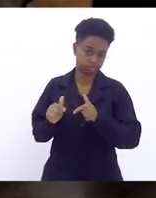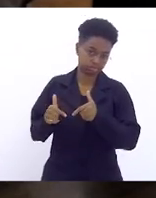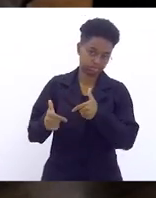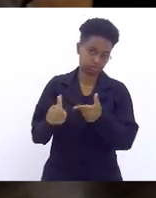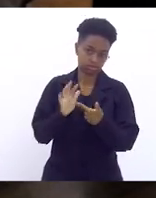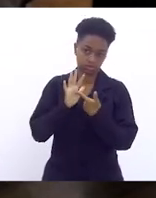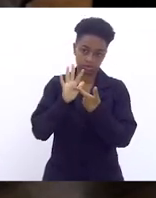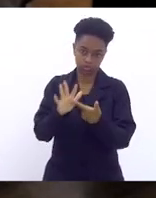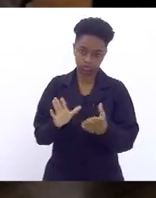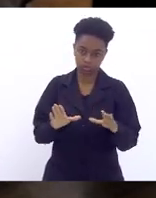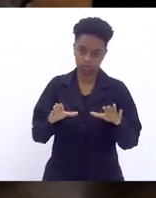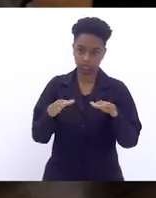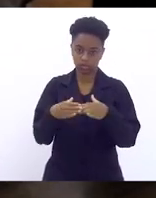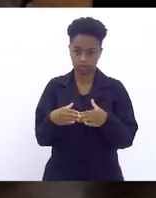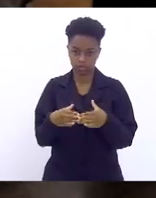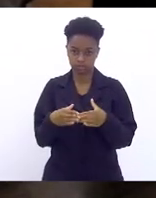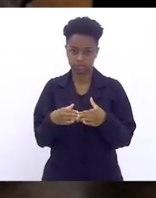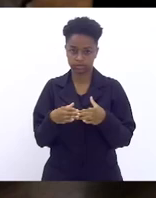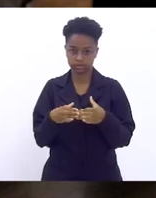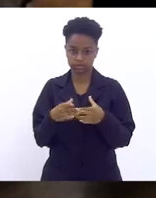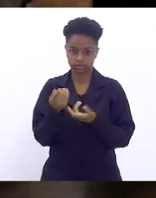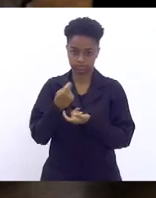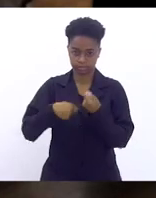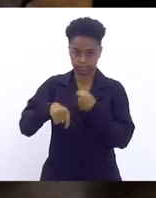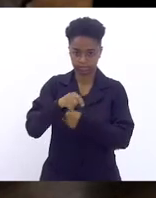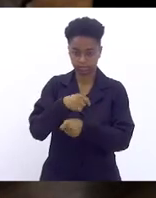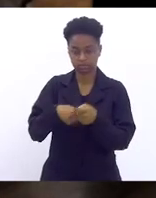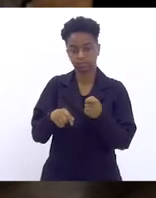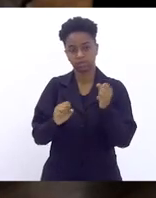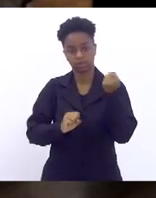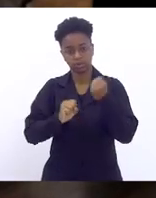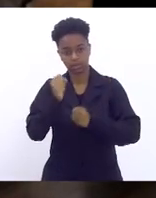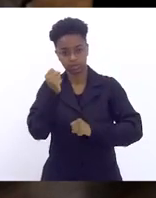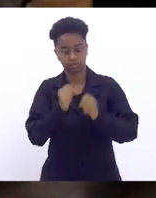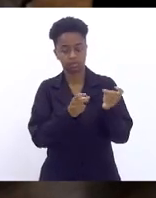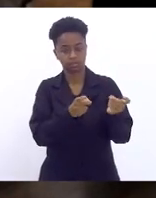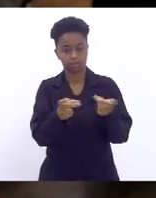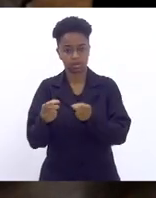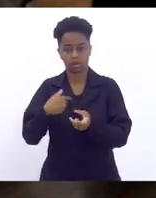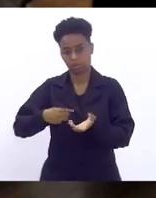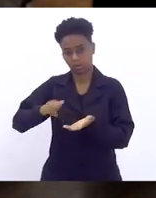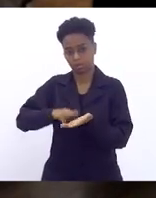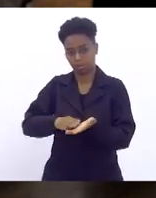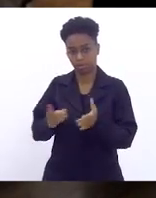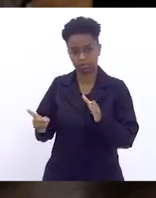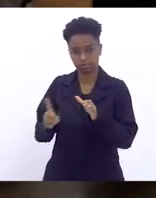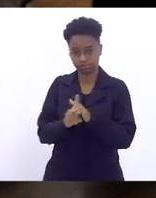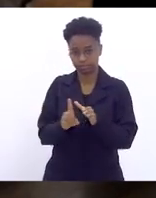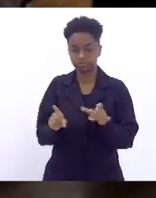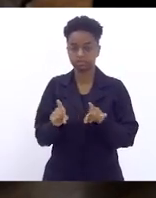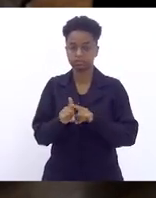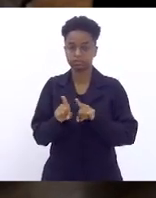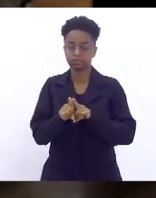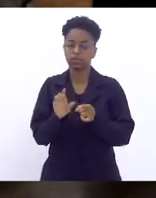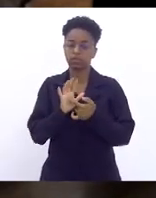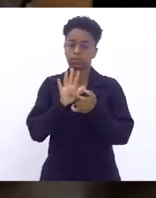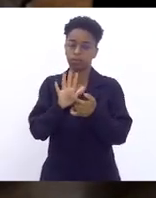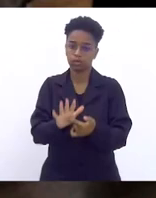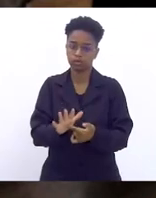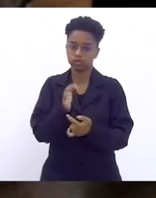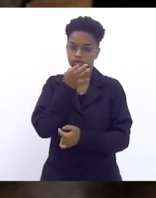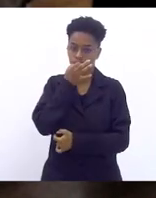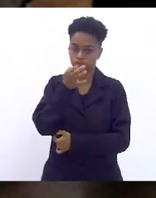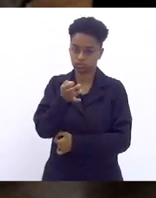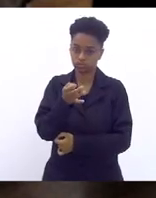na comissão de Economia industria e comércio da Qual sua membro efetivo Justamente a sugestão de